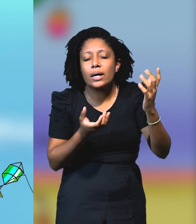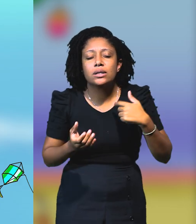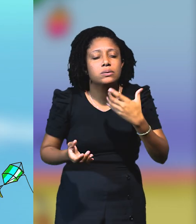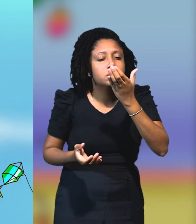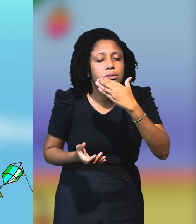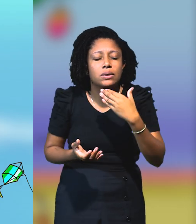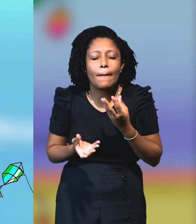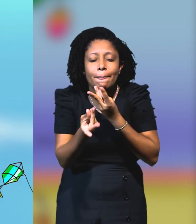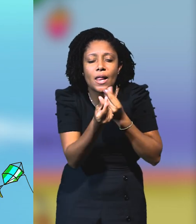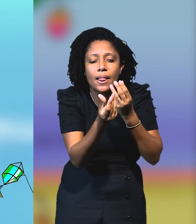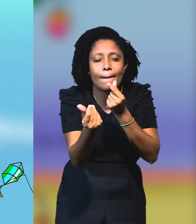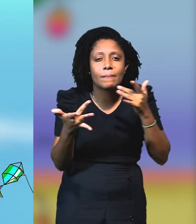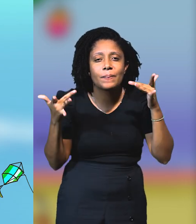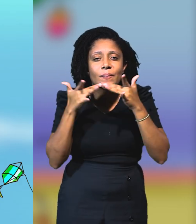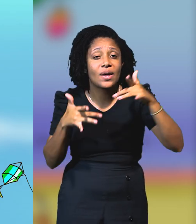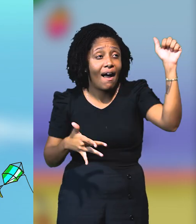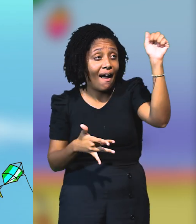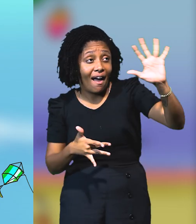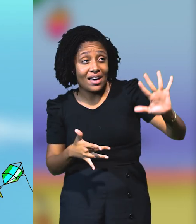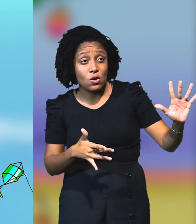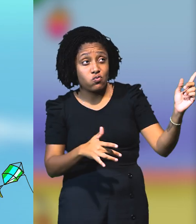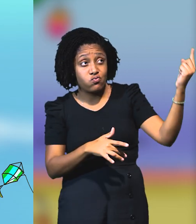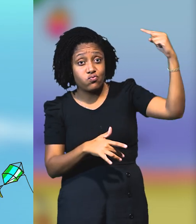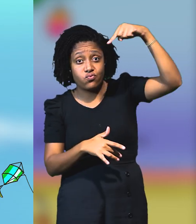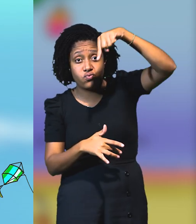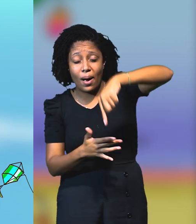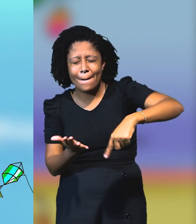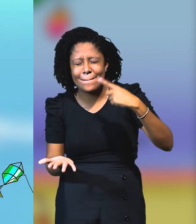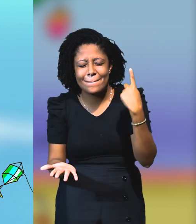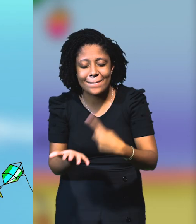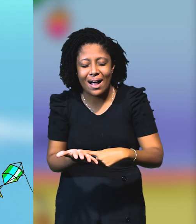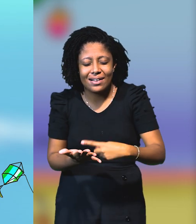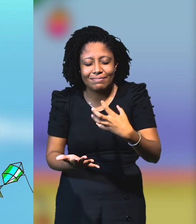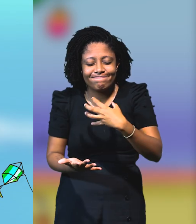suculenta que veio lá da Ásia e que marcou minha infância.